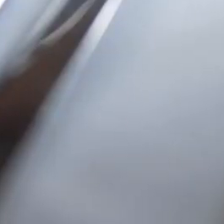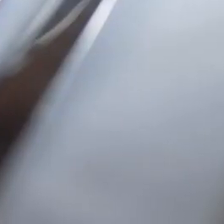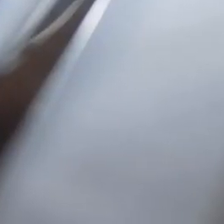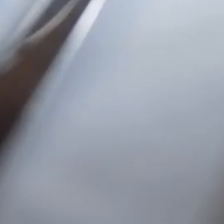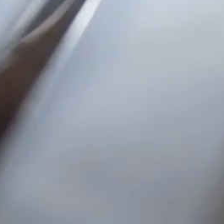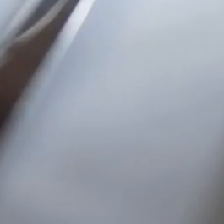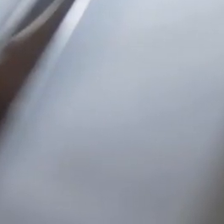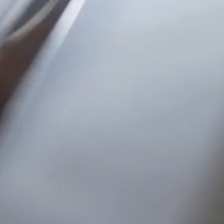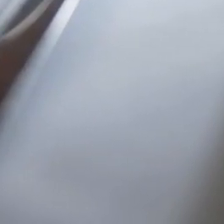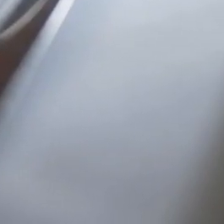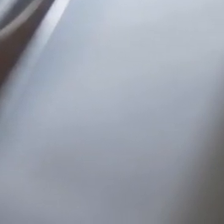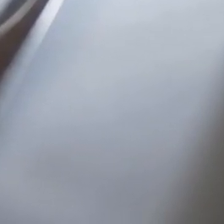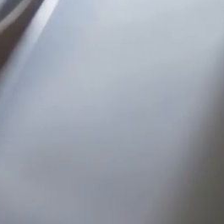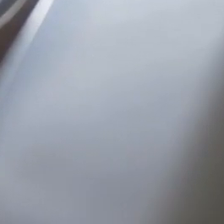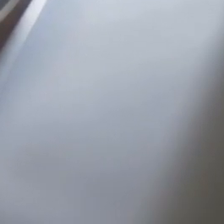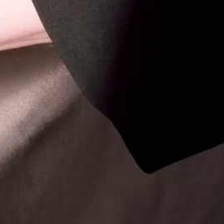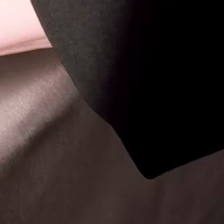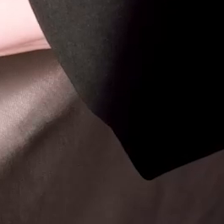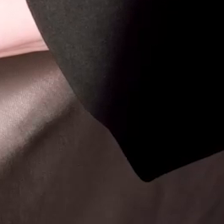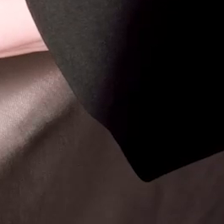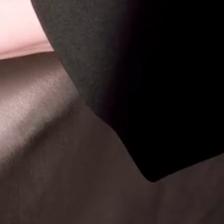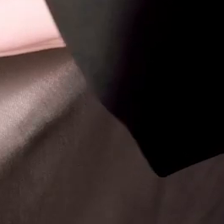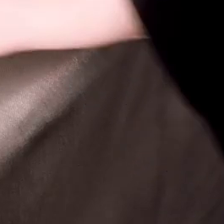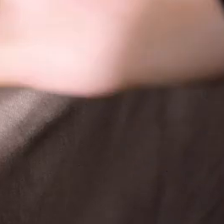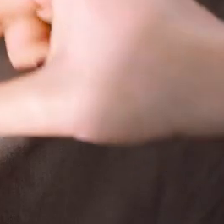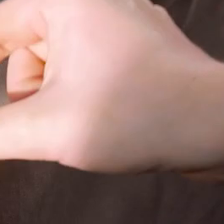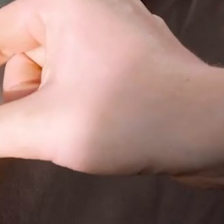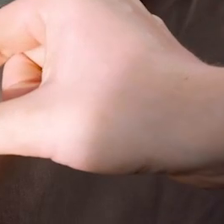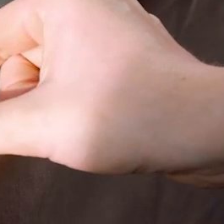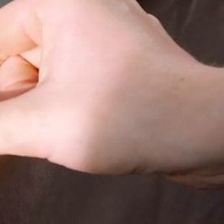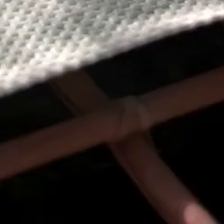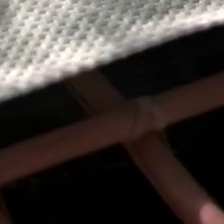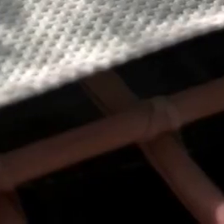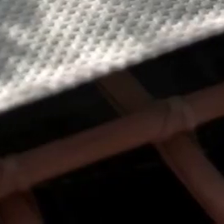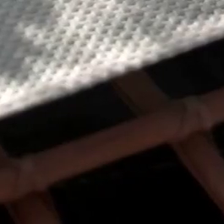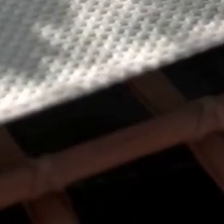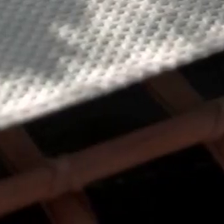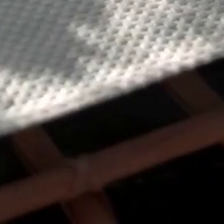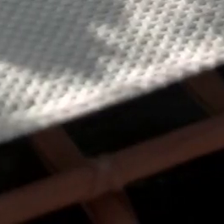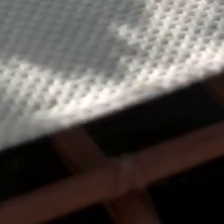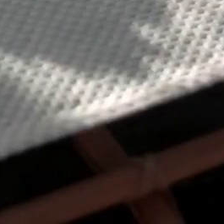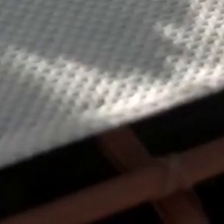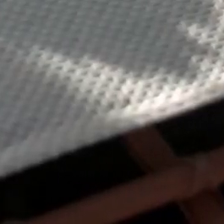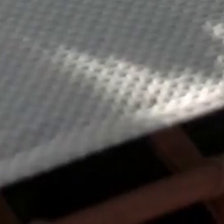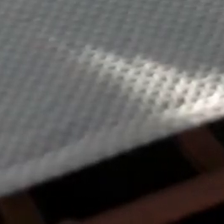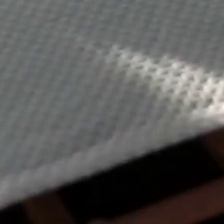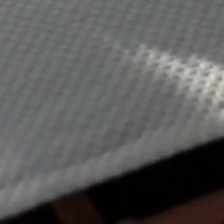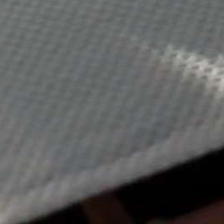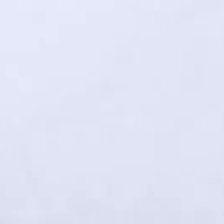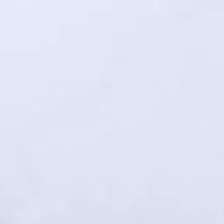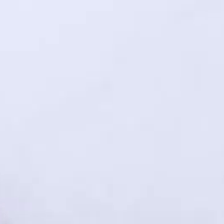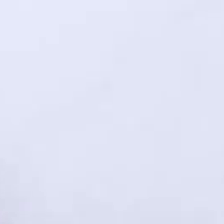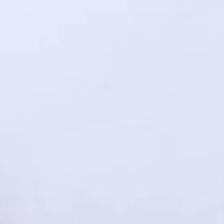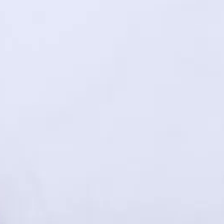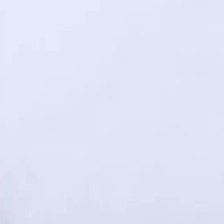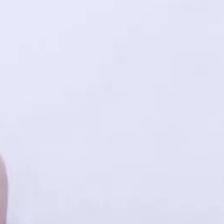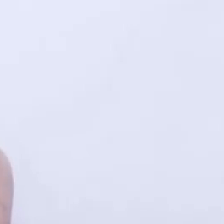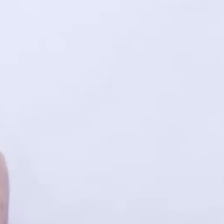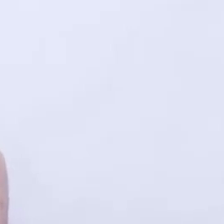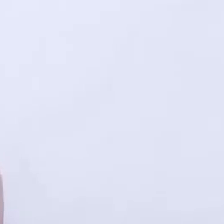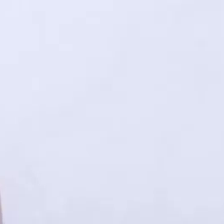comida bem feita. A comida que nos dá força, que nos recarrega, que nos faz ir adiante.